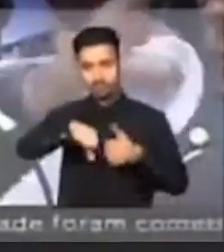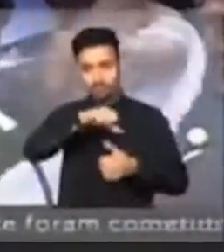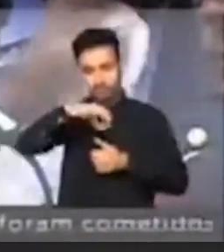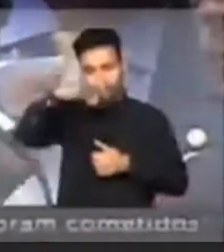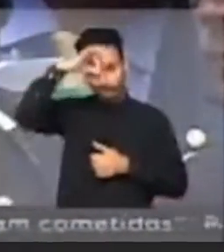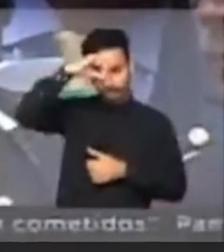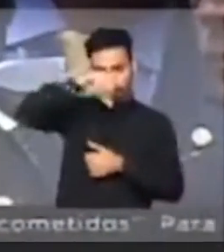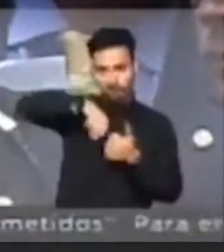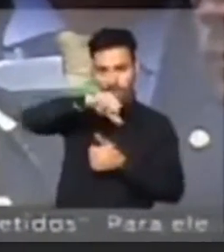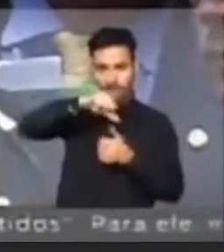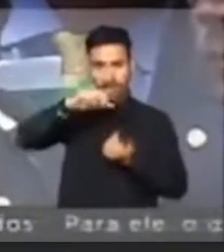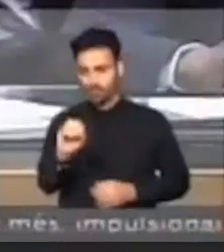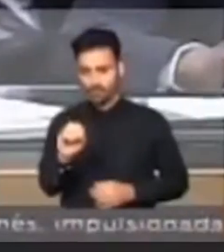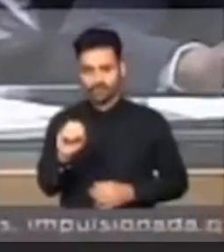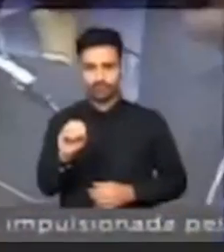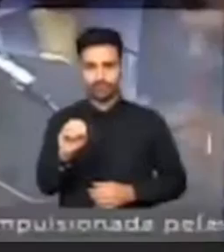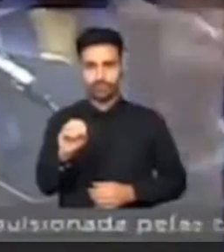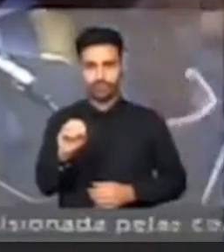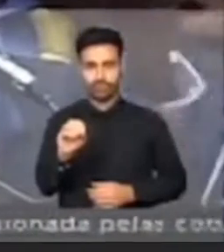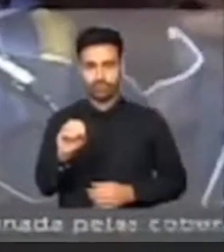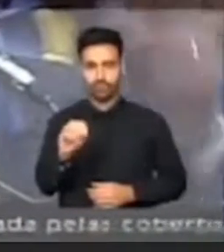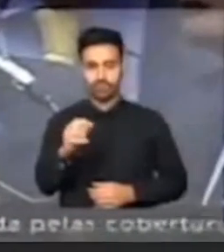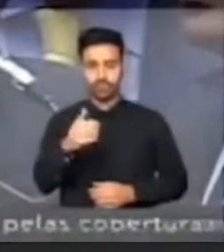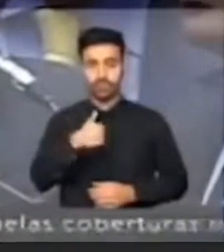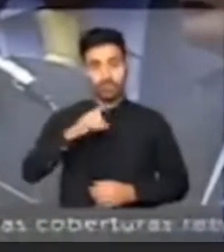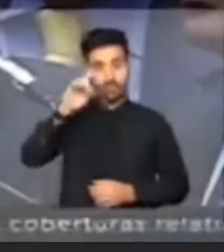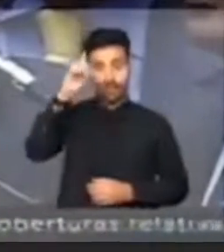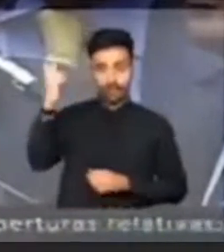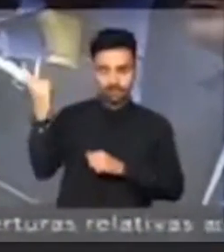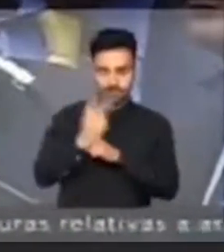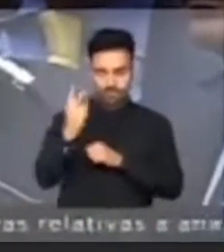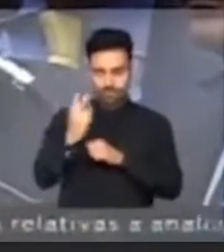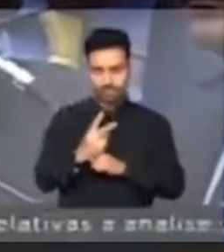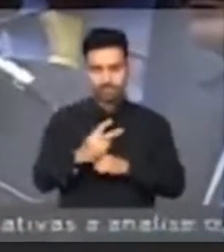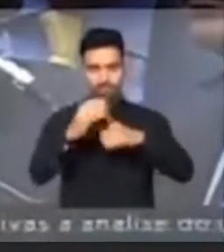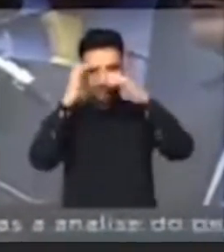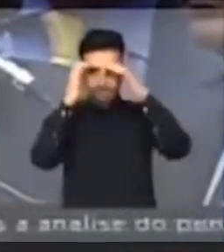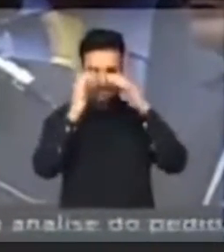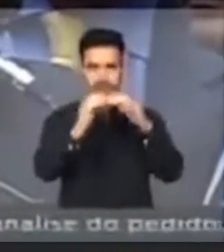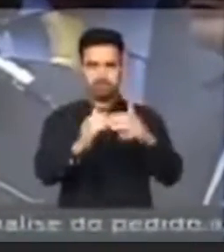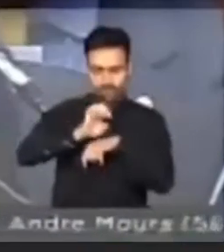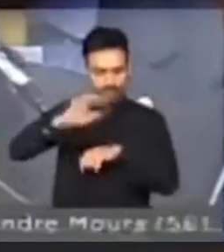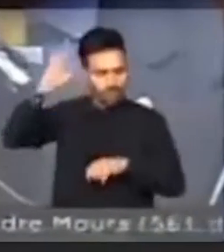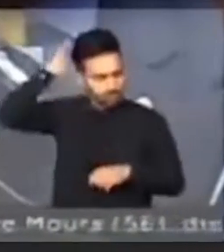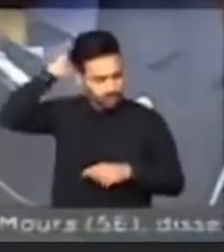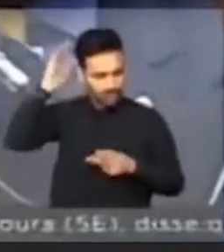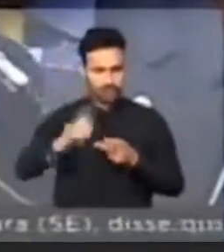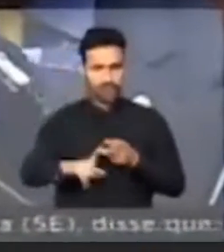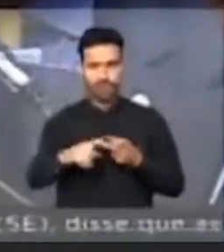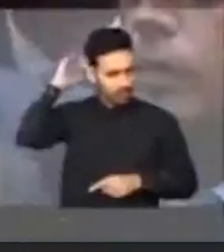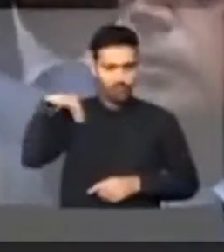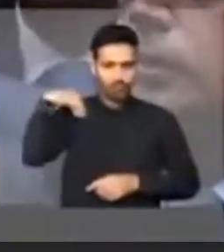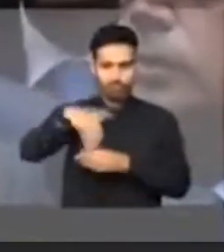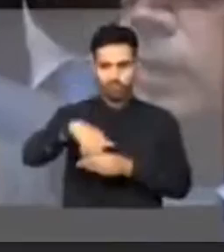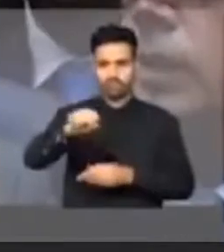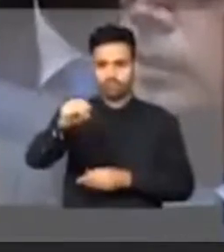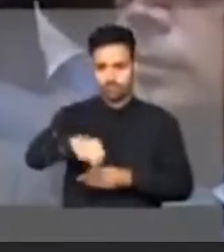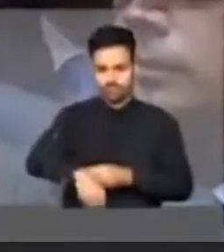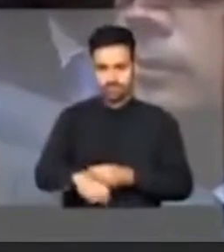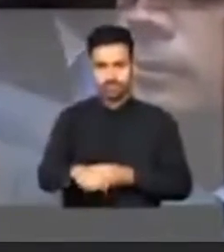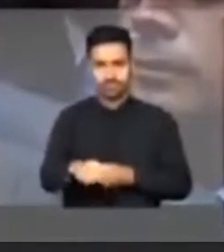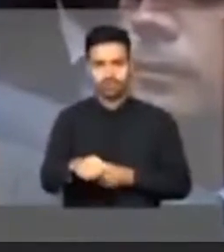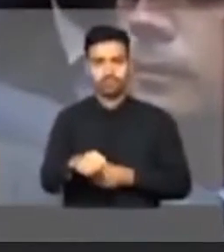aprenda sexo nas escolas com 6 anos de idade. Com a proteção de Deus e respeito à minha família, pelas minhas duas filhas.